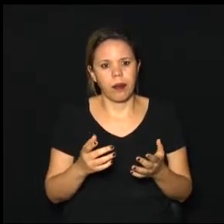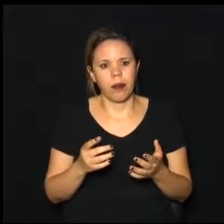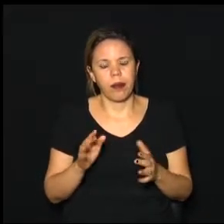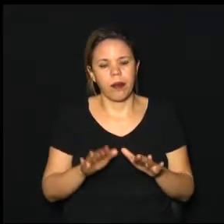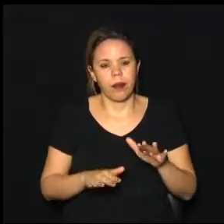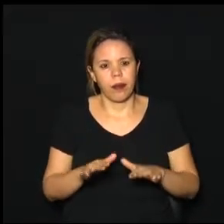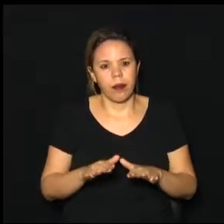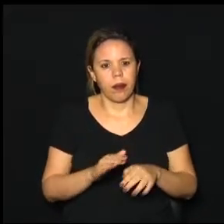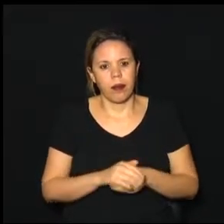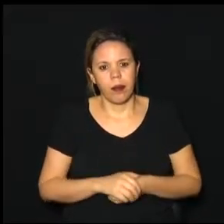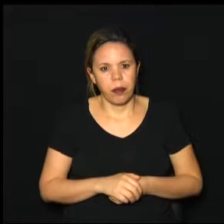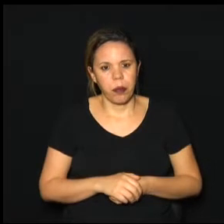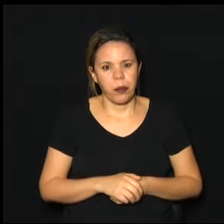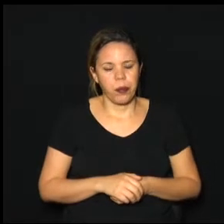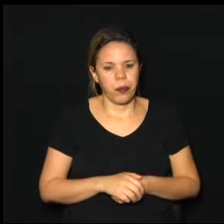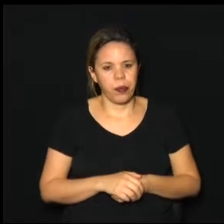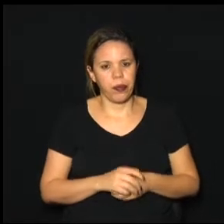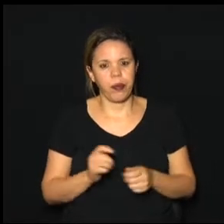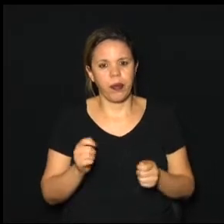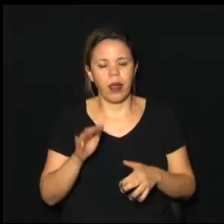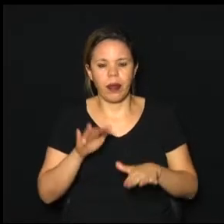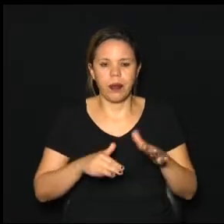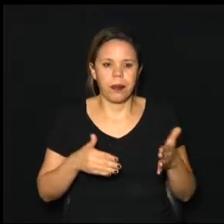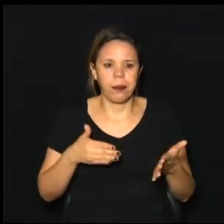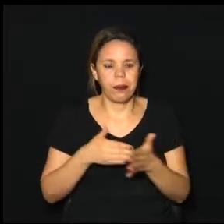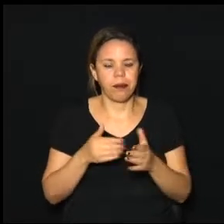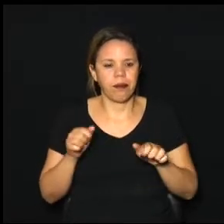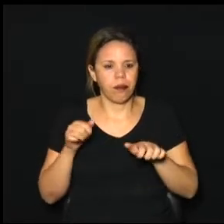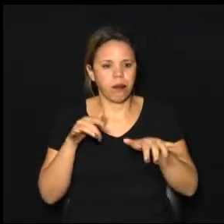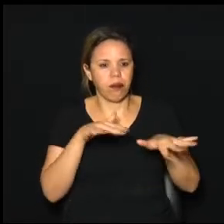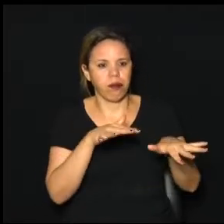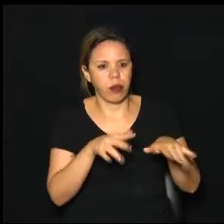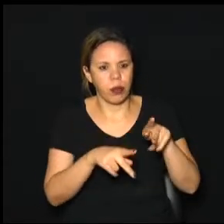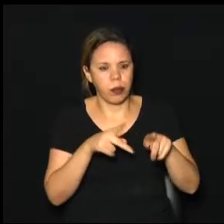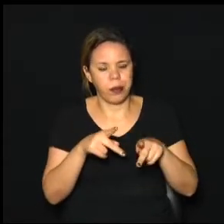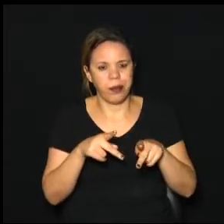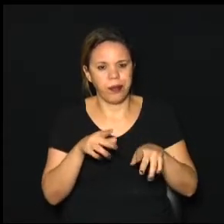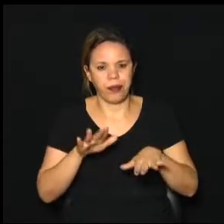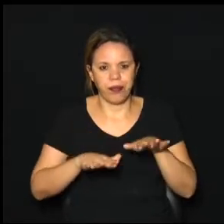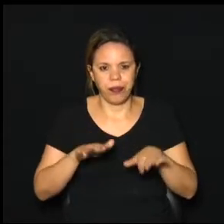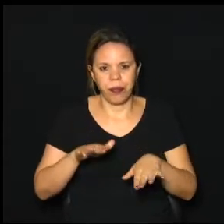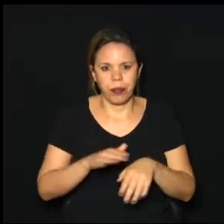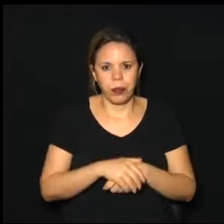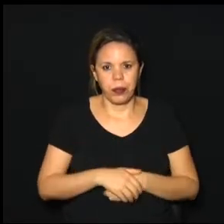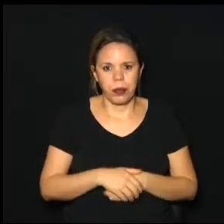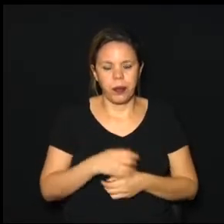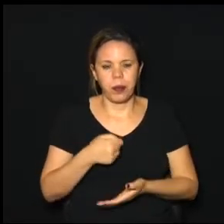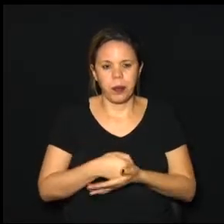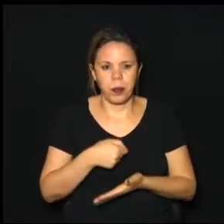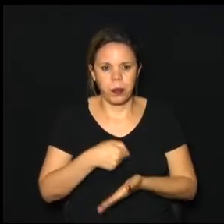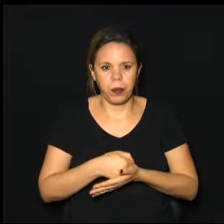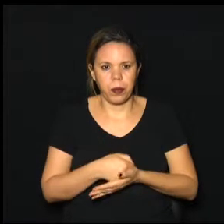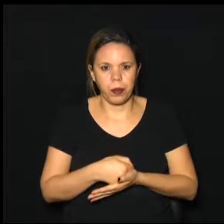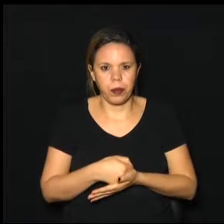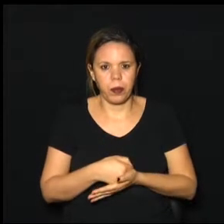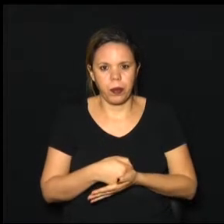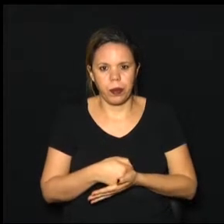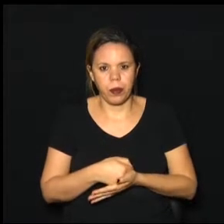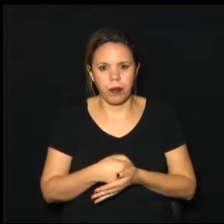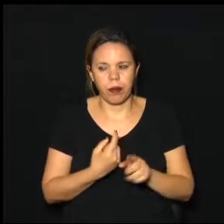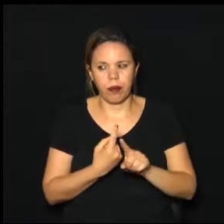devido à impossibilidade da aglomeração e às exigências